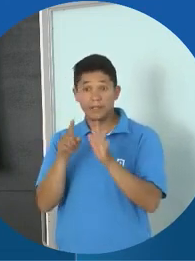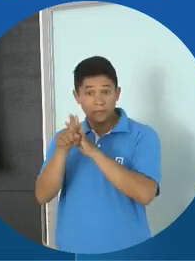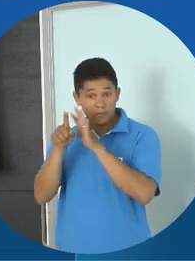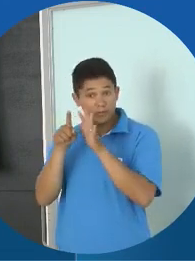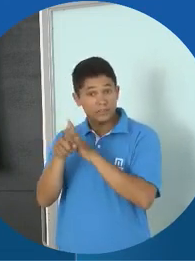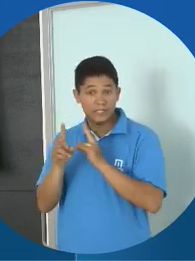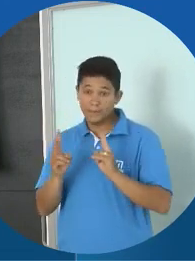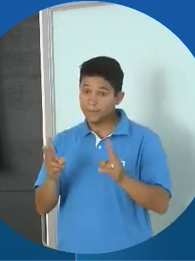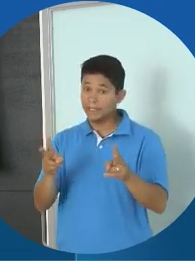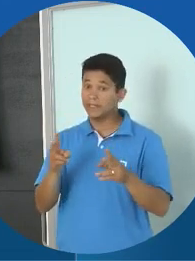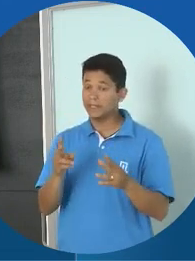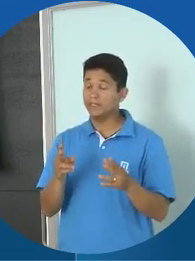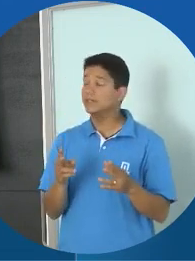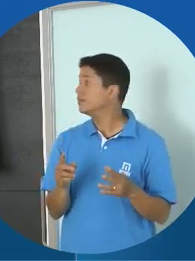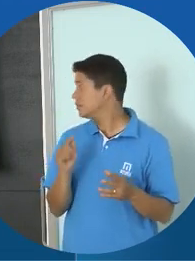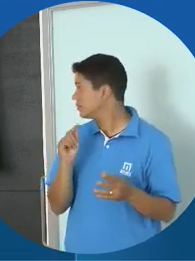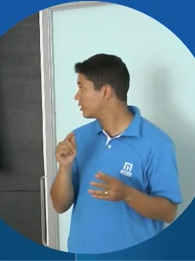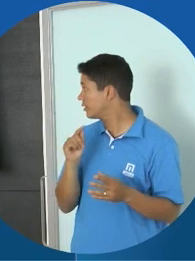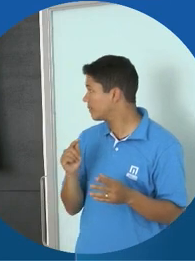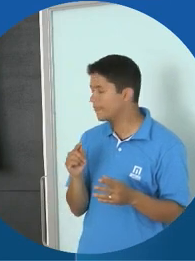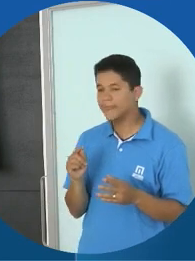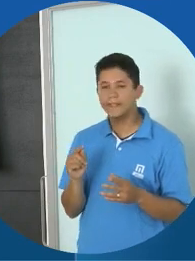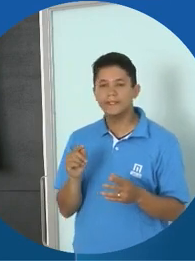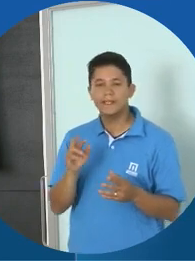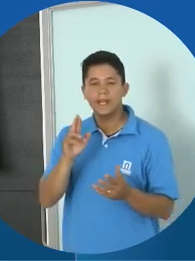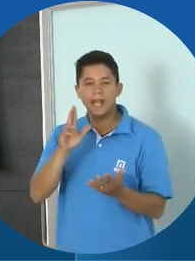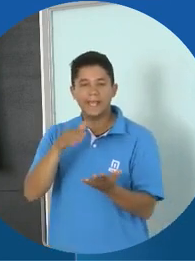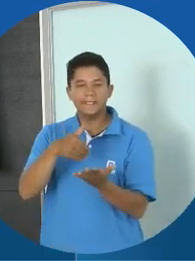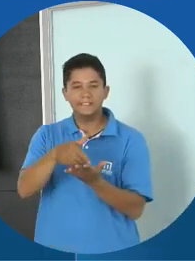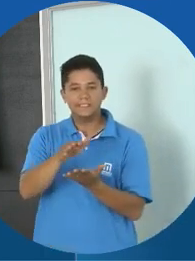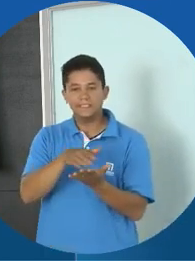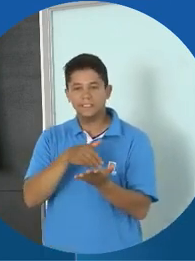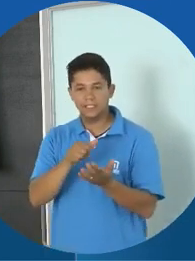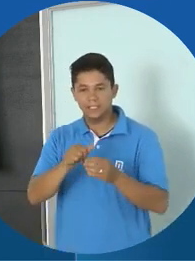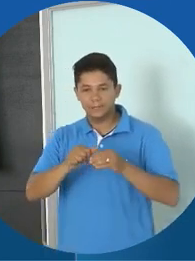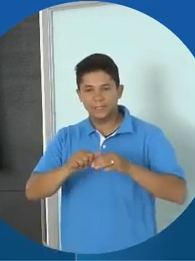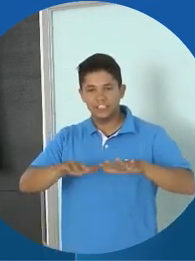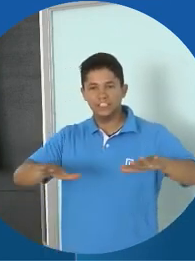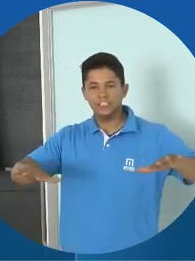aparece é em função da resina expandida, se ela